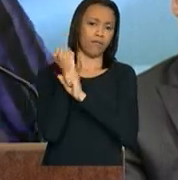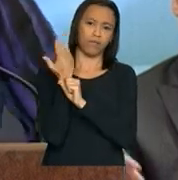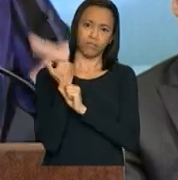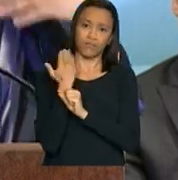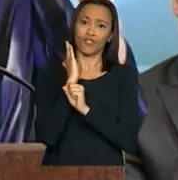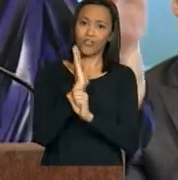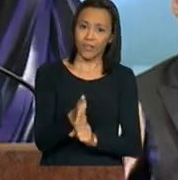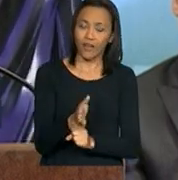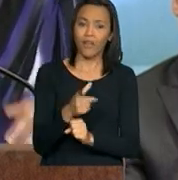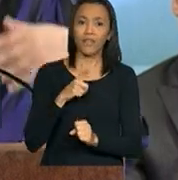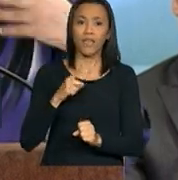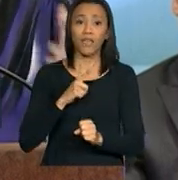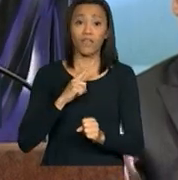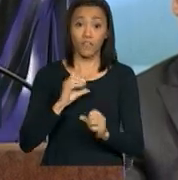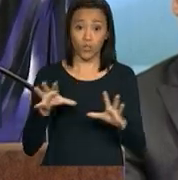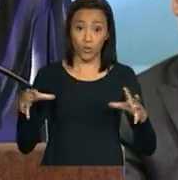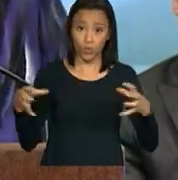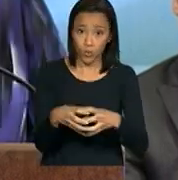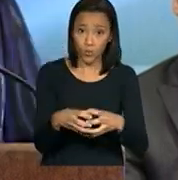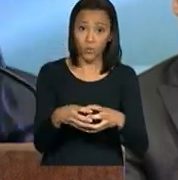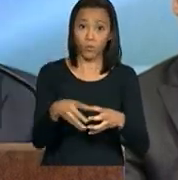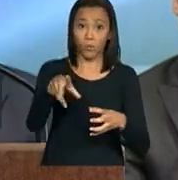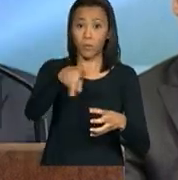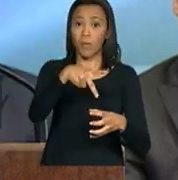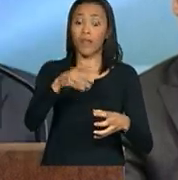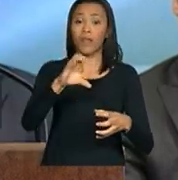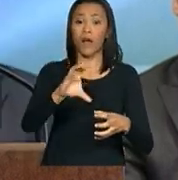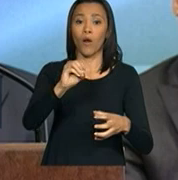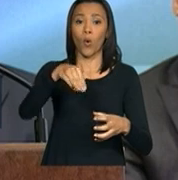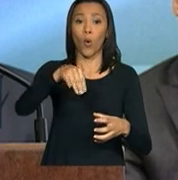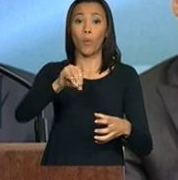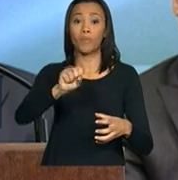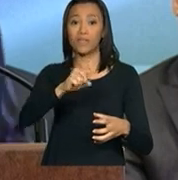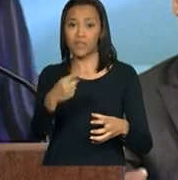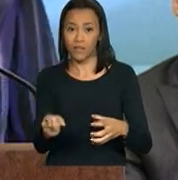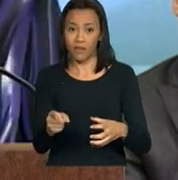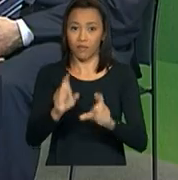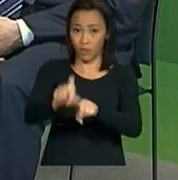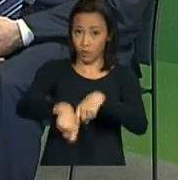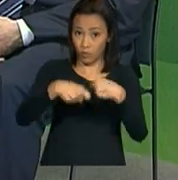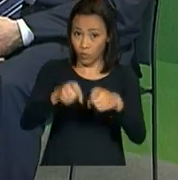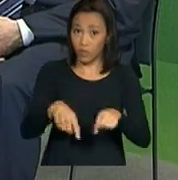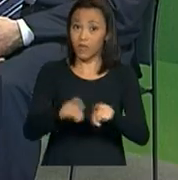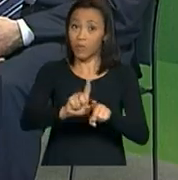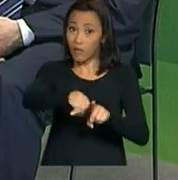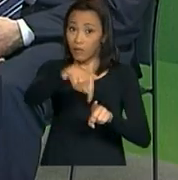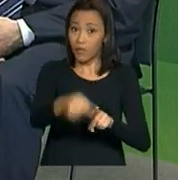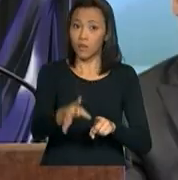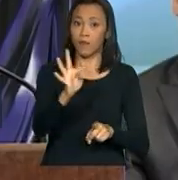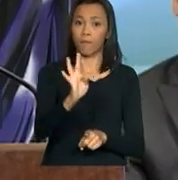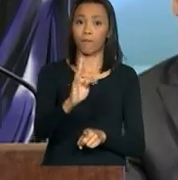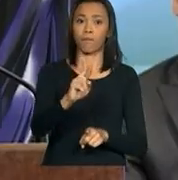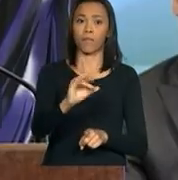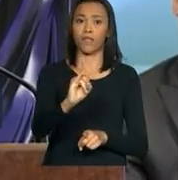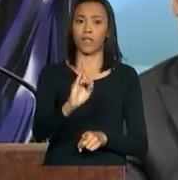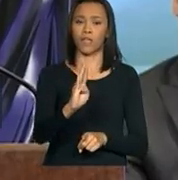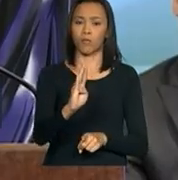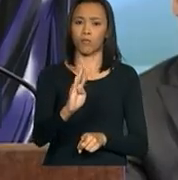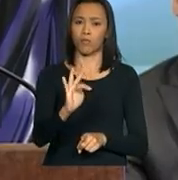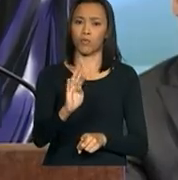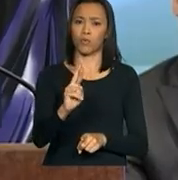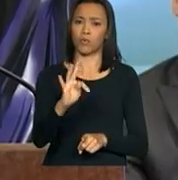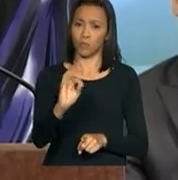à frente da comissão de agricultura e agora na na de tributos eu tenho certeza que o